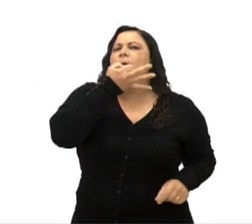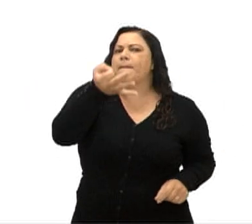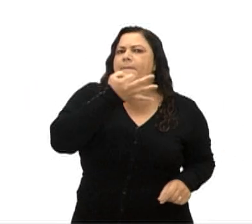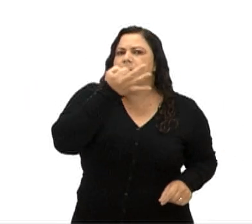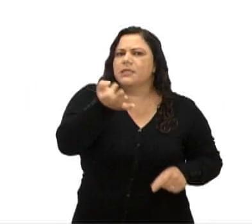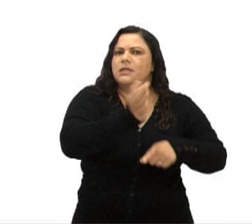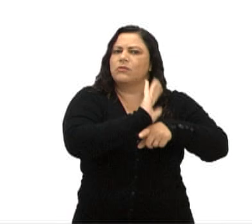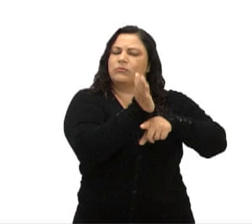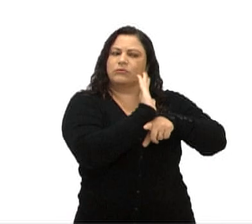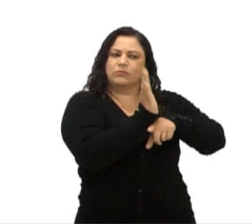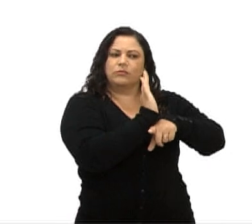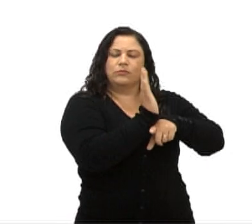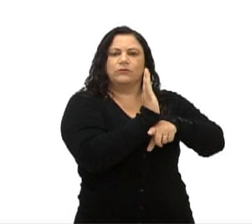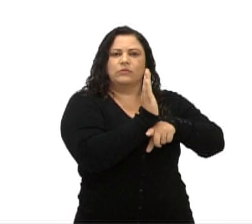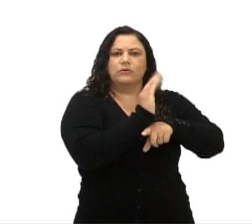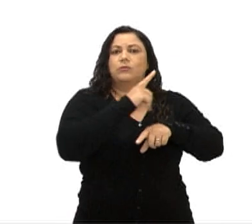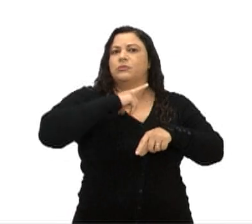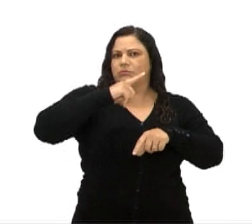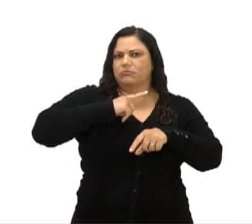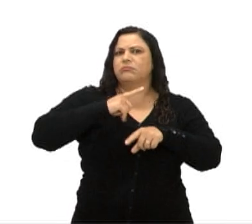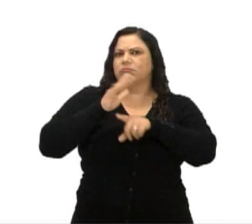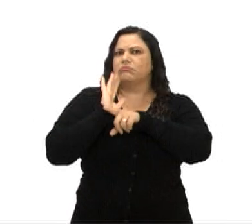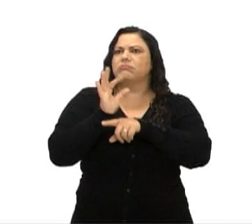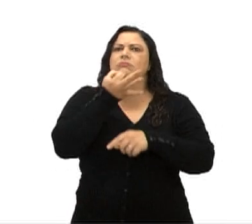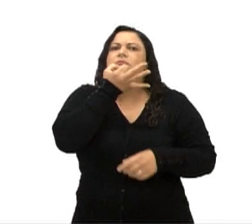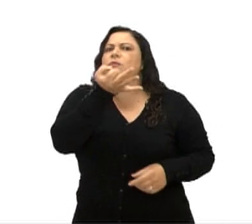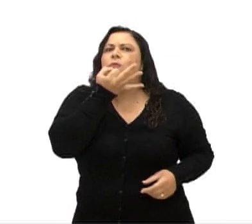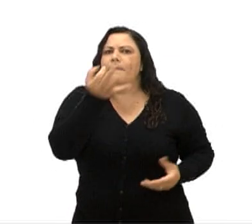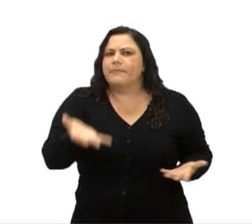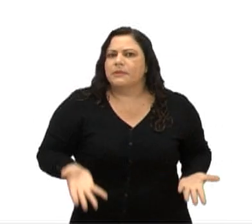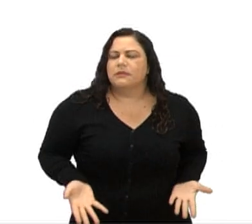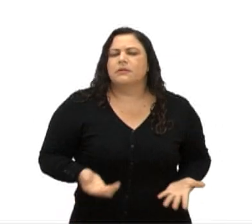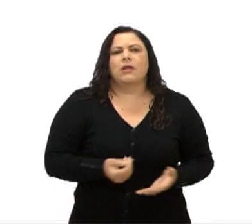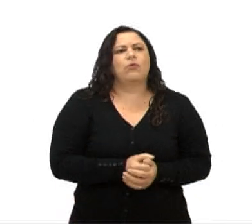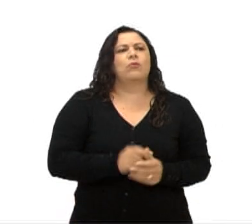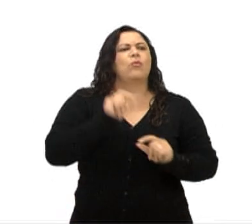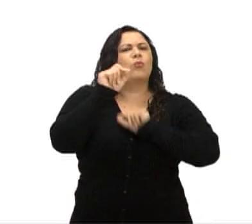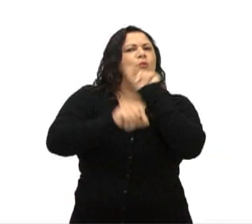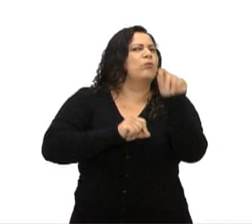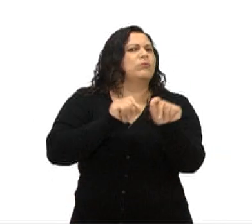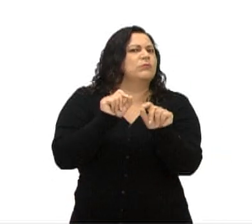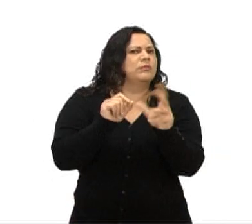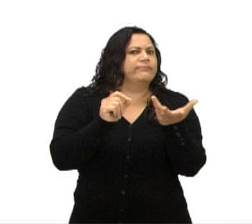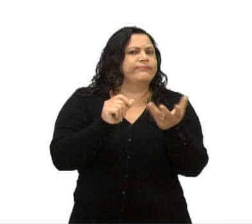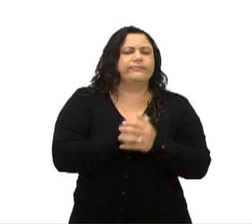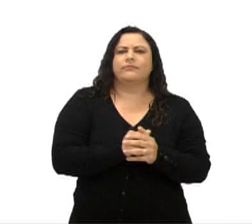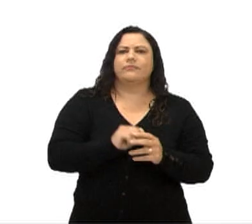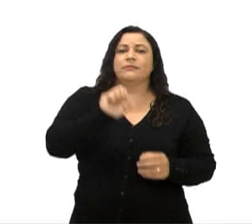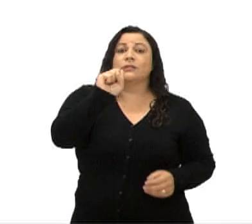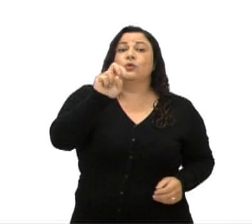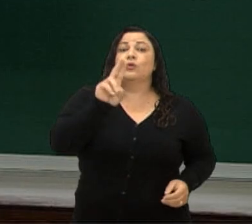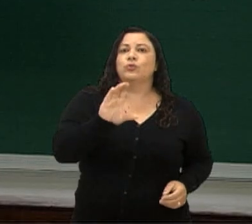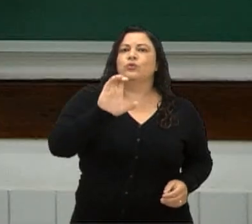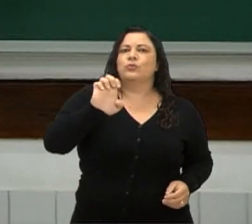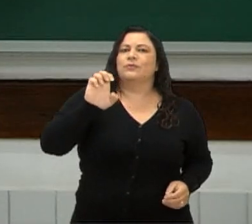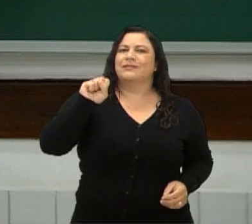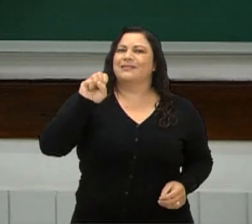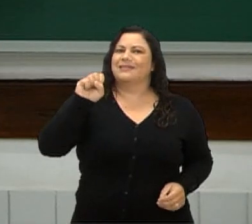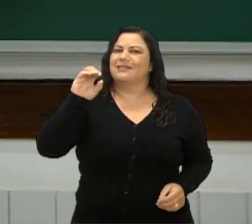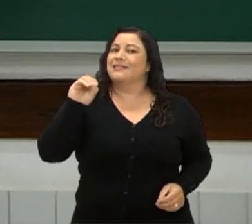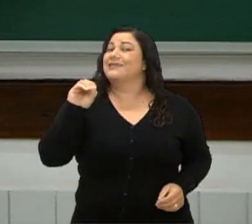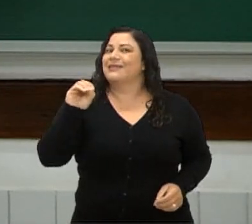o filme. Ele traz a opinião dele aqui, né? Quais os efeitos de sentido da expressão sucesso de bilheteria? Então eu peço que vocês